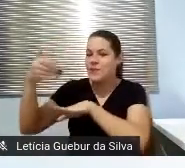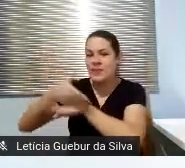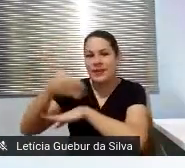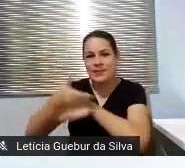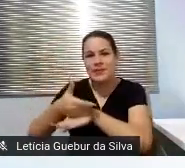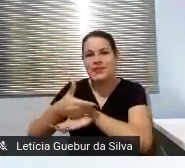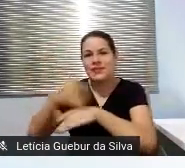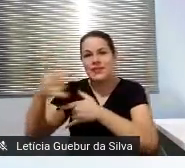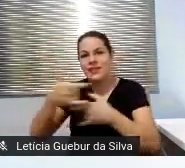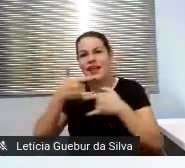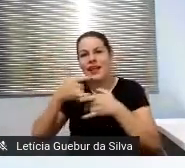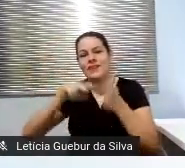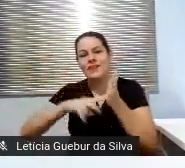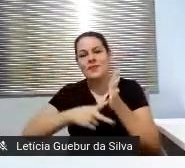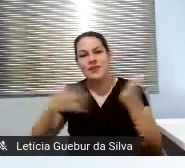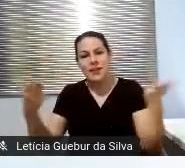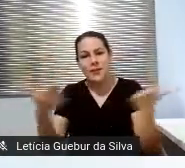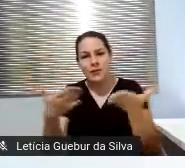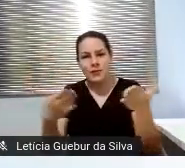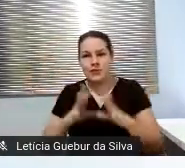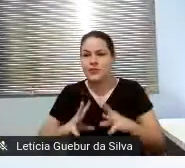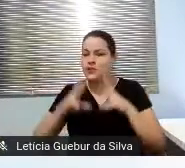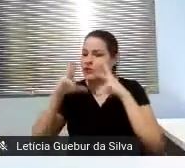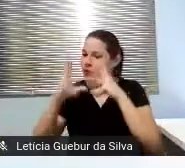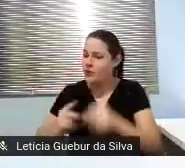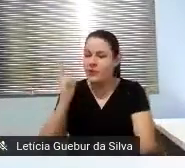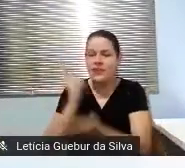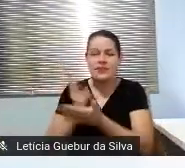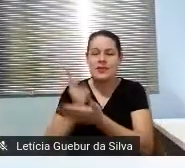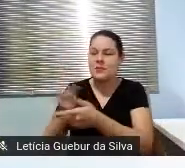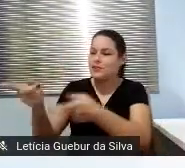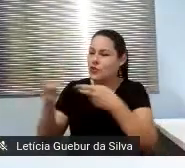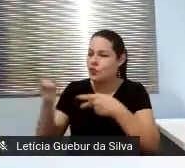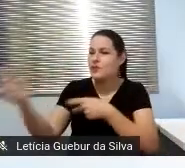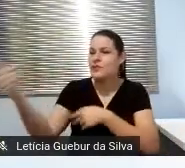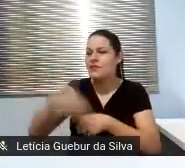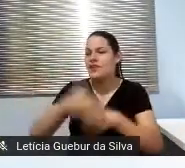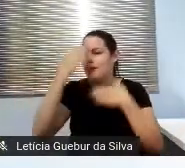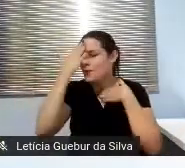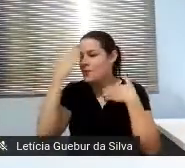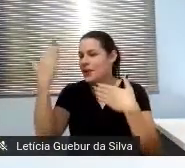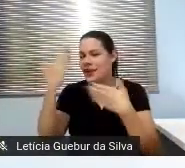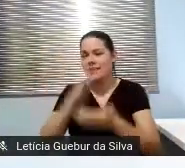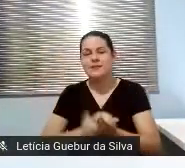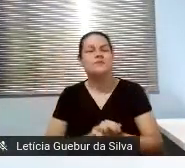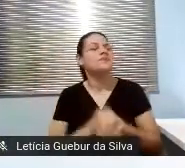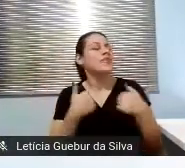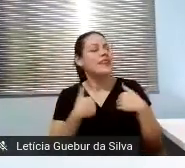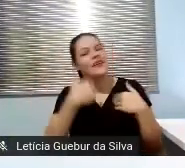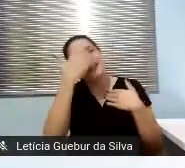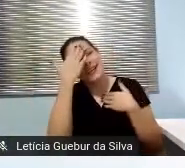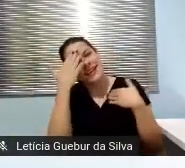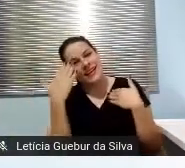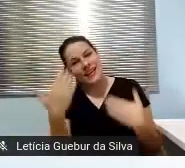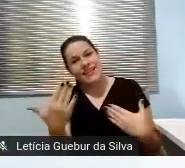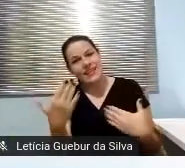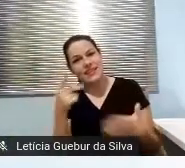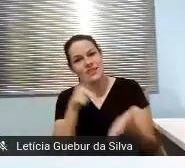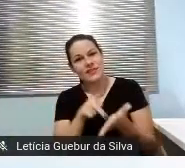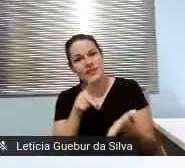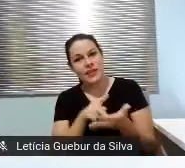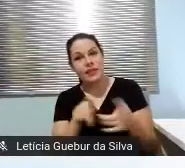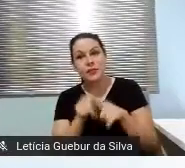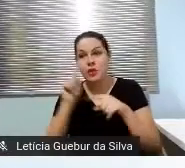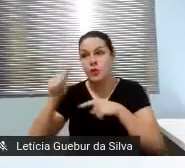live SMC, todas as vezes que a gente chamou por você. Muito obrigada. Eu que agradeço vocês e o próximo